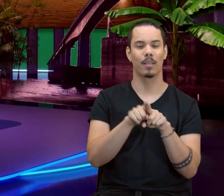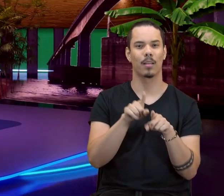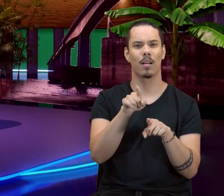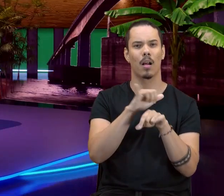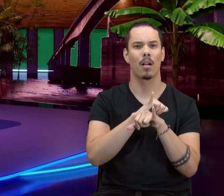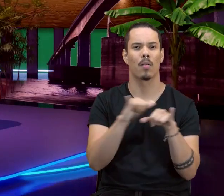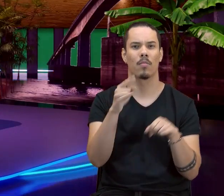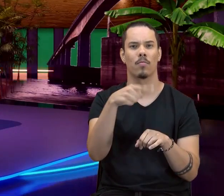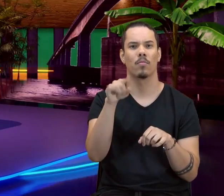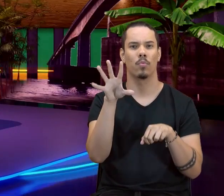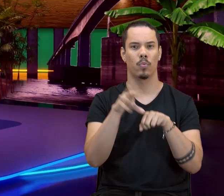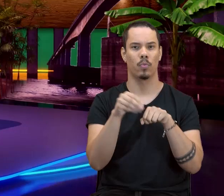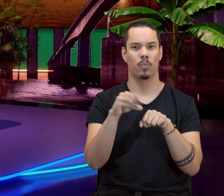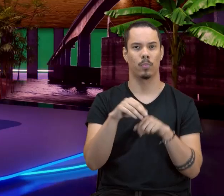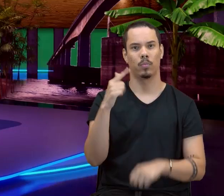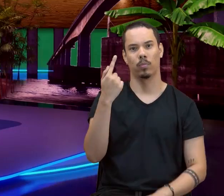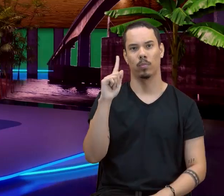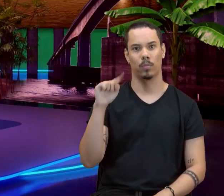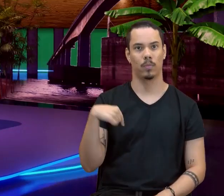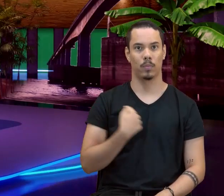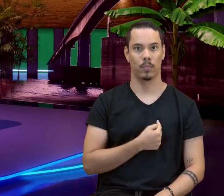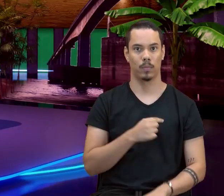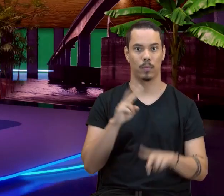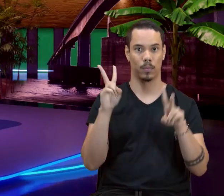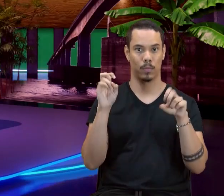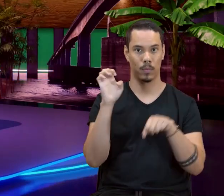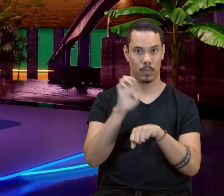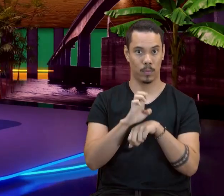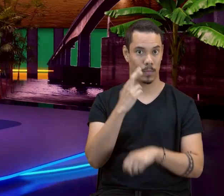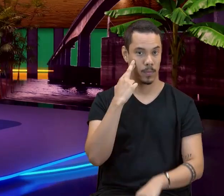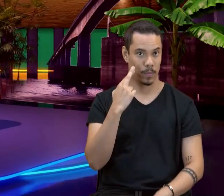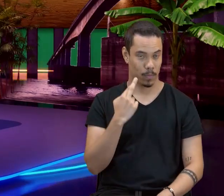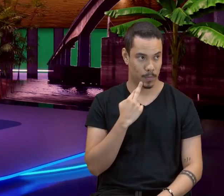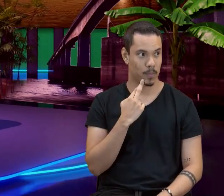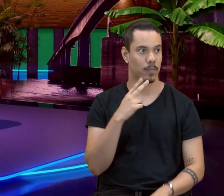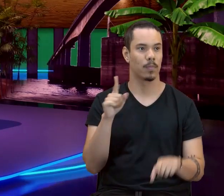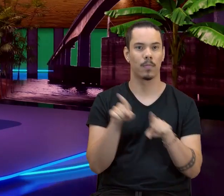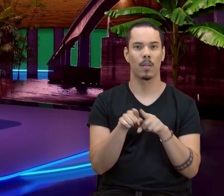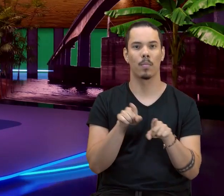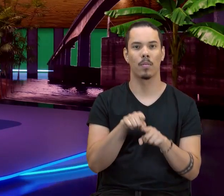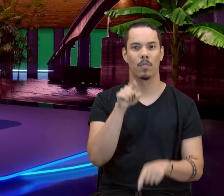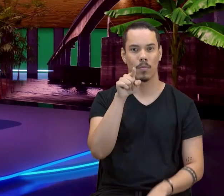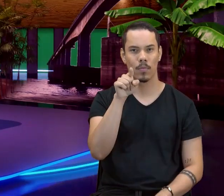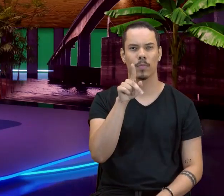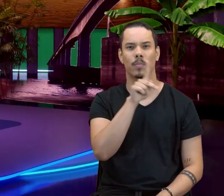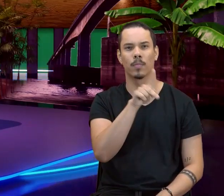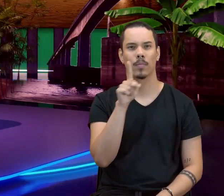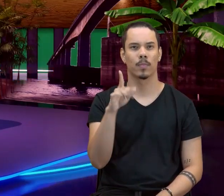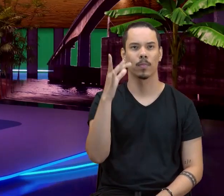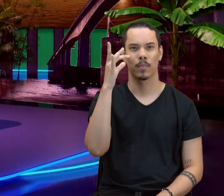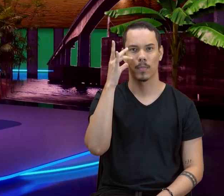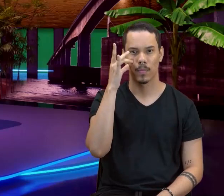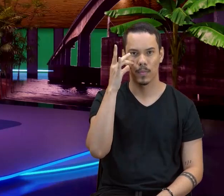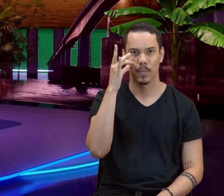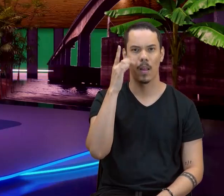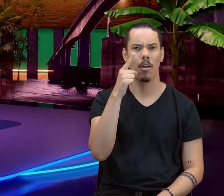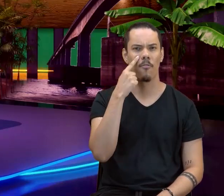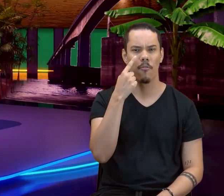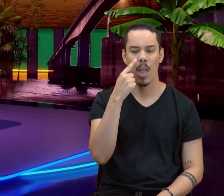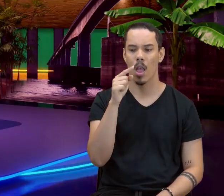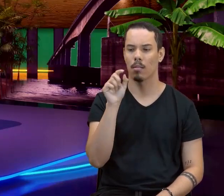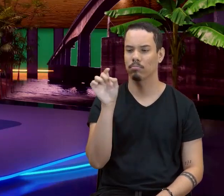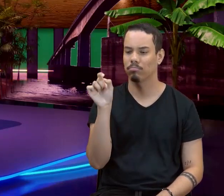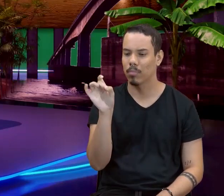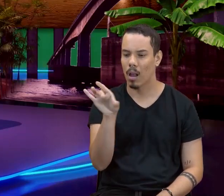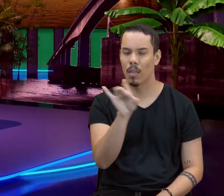conhecimento geográfico sobre o nosso estado de Rondônia. E você aí, professor presencial, veja esses meninos aí que estão fazendo a tarefa, está